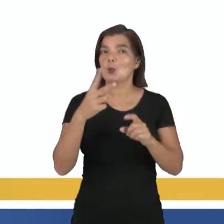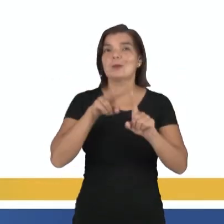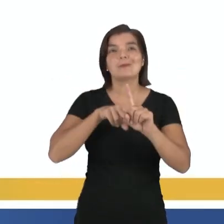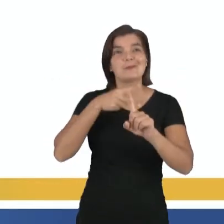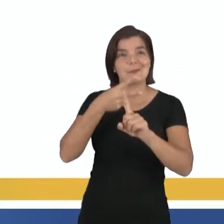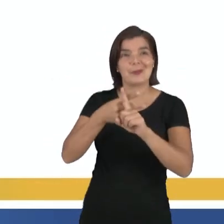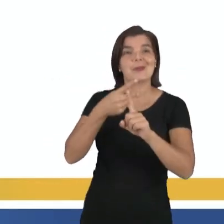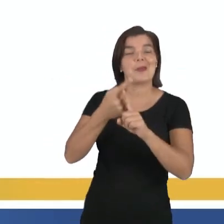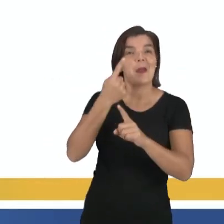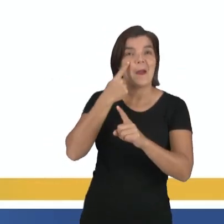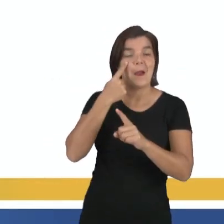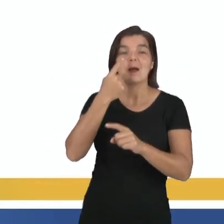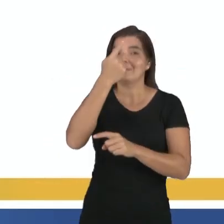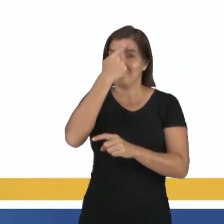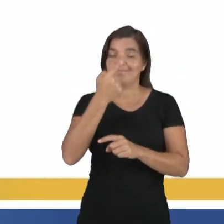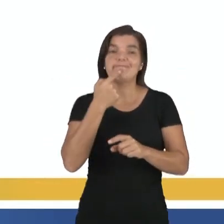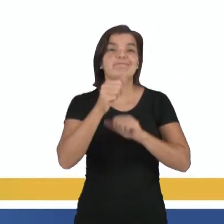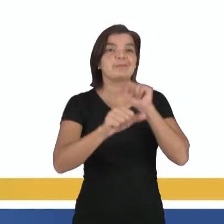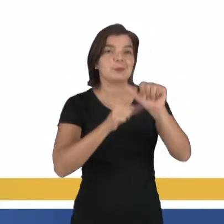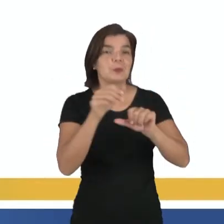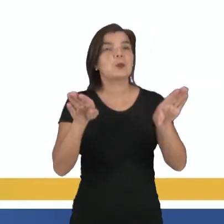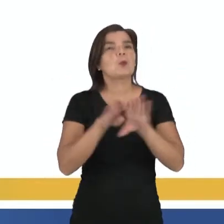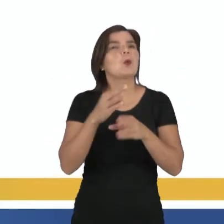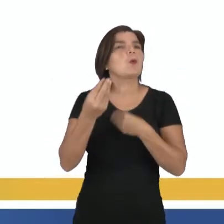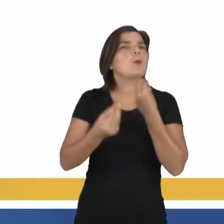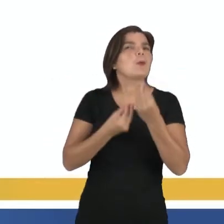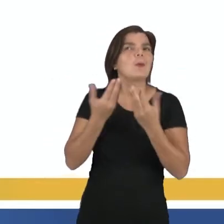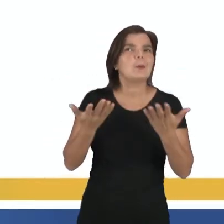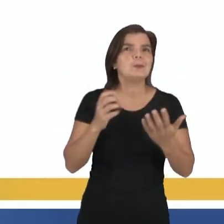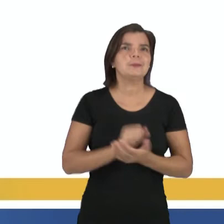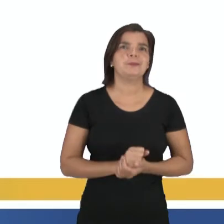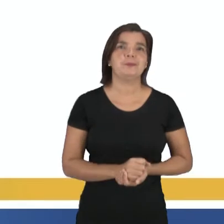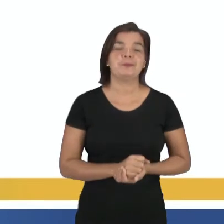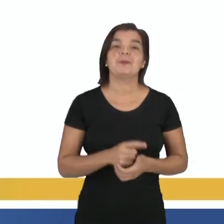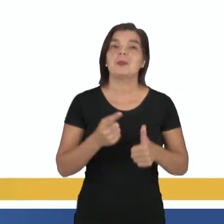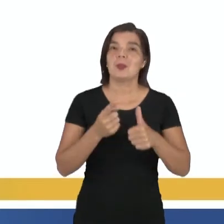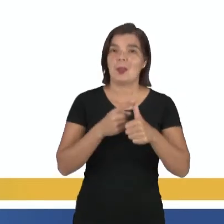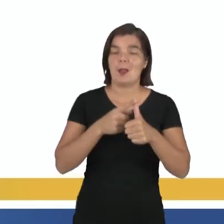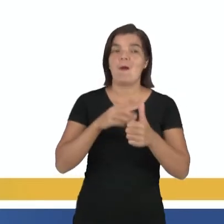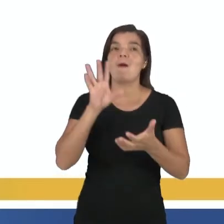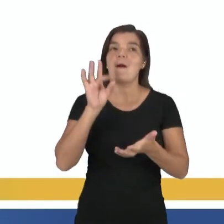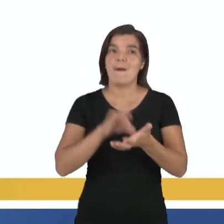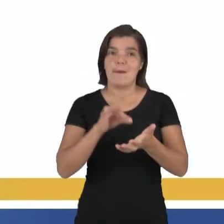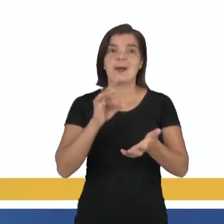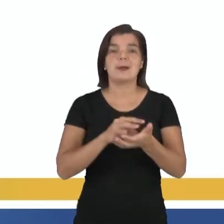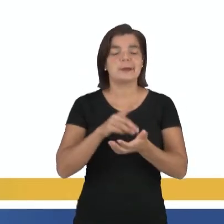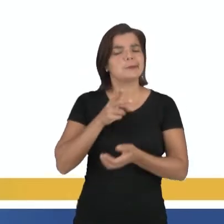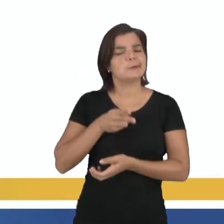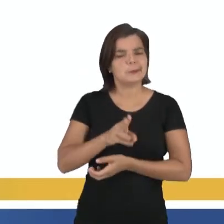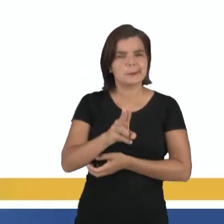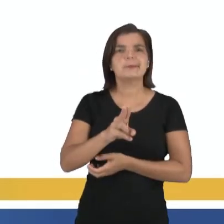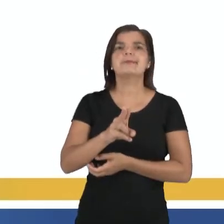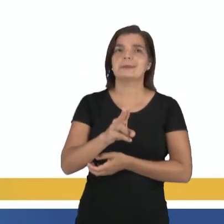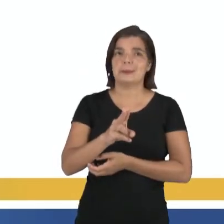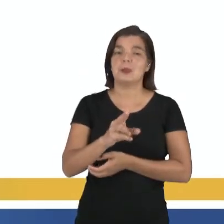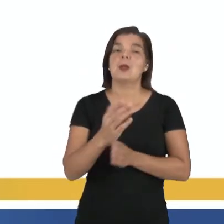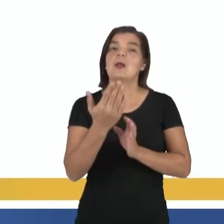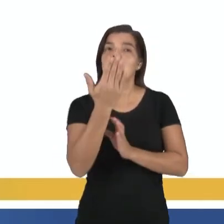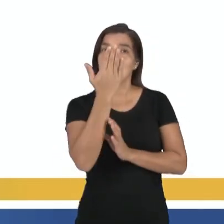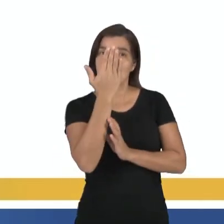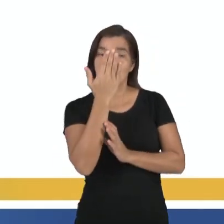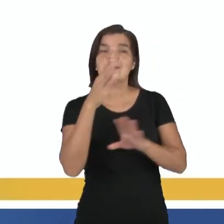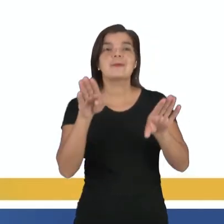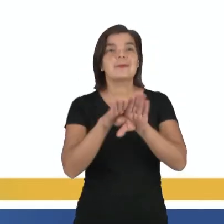verifica que a imagem também já mudou. De modo que fica como, então? Ela vai ser uma imagem real, ou seja, continua sendo formada na frente da